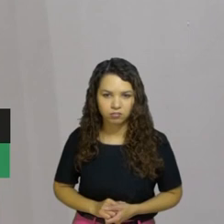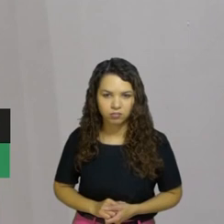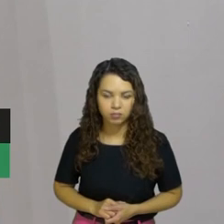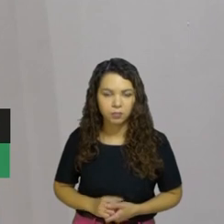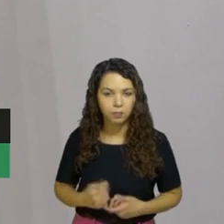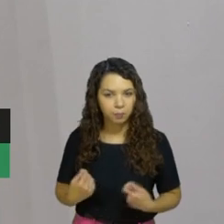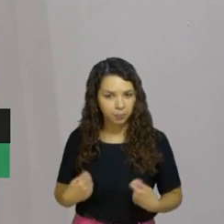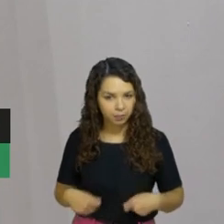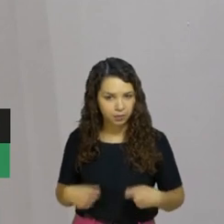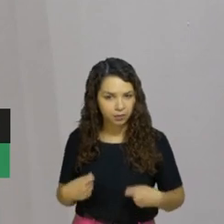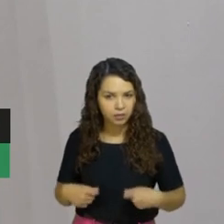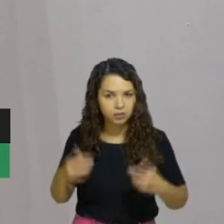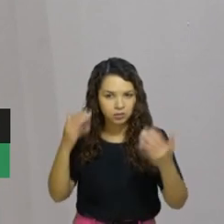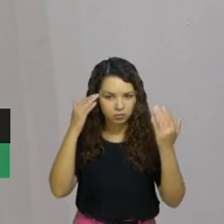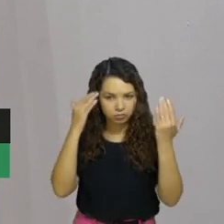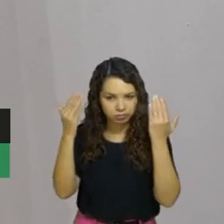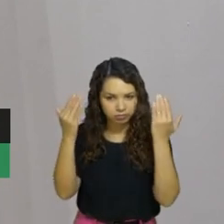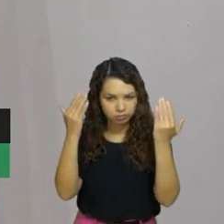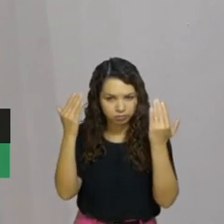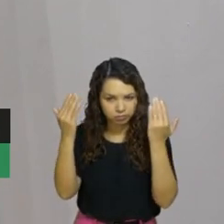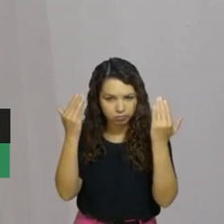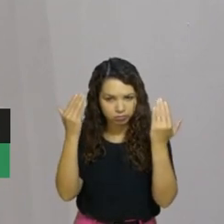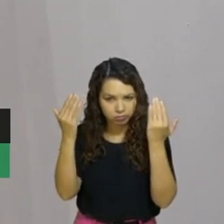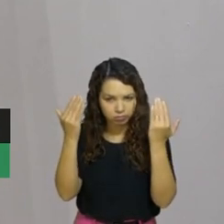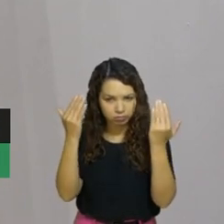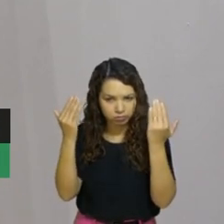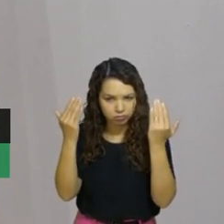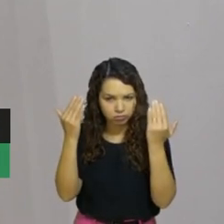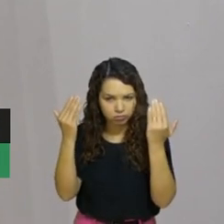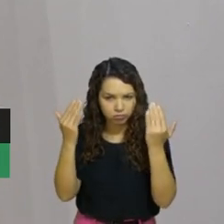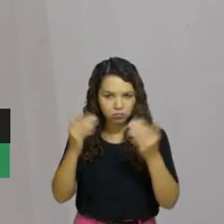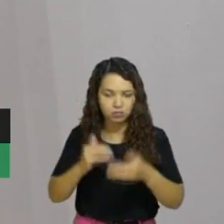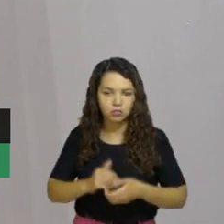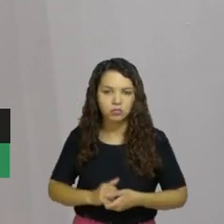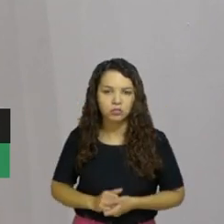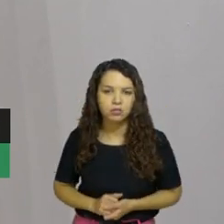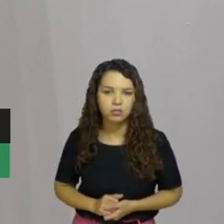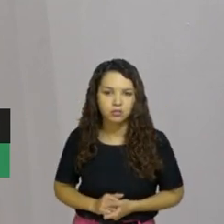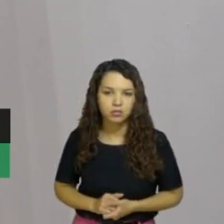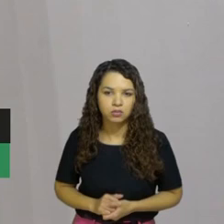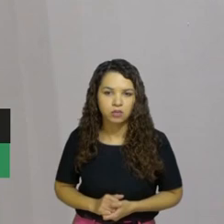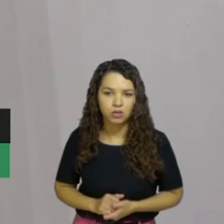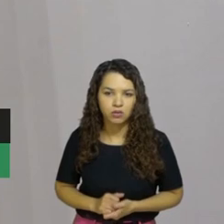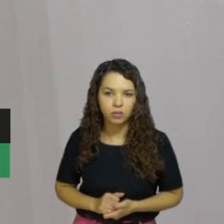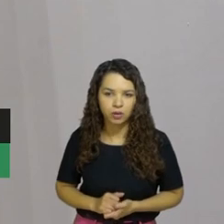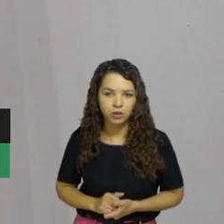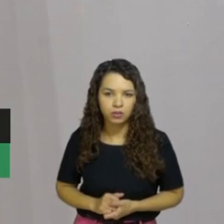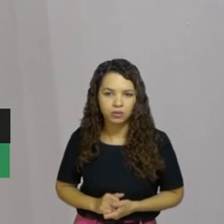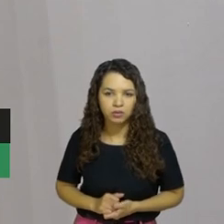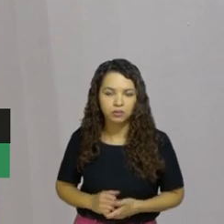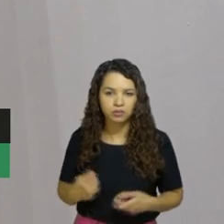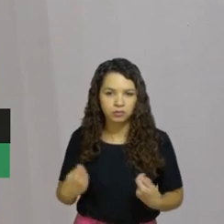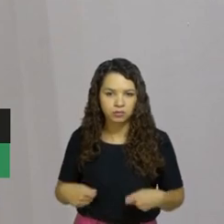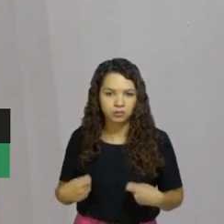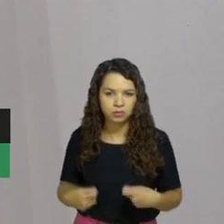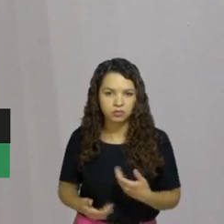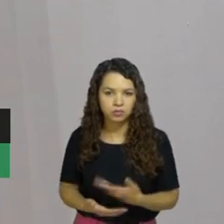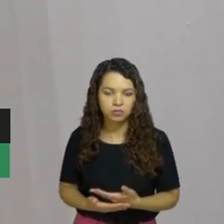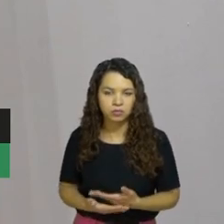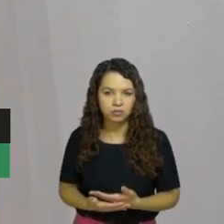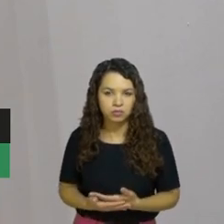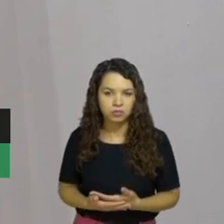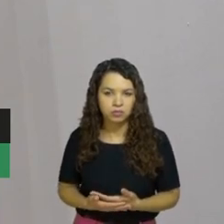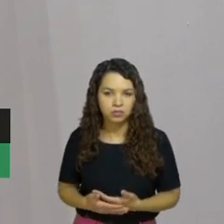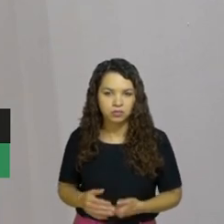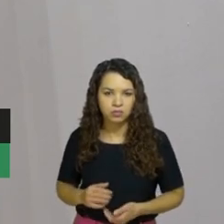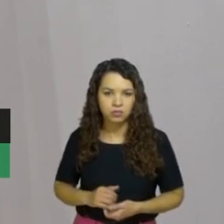preciso discernimento e é preciso ter os pés no chão para que a gente possa, de fato,